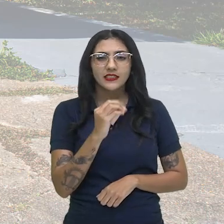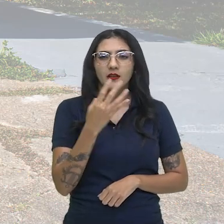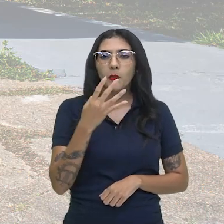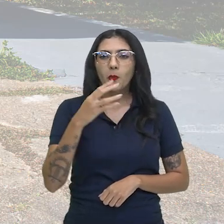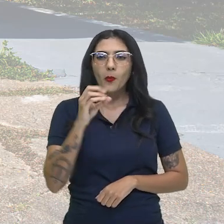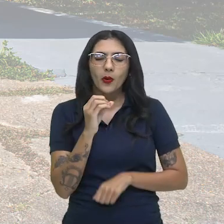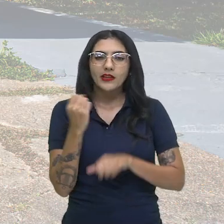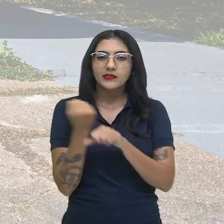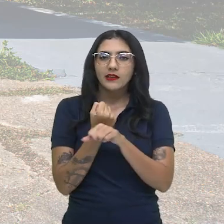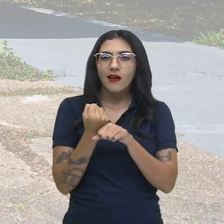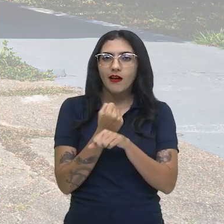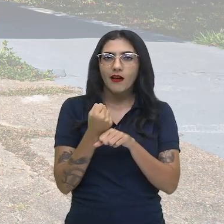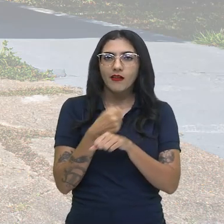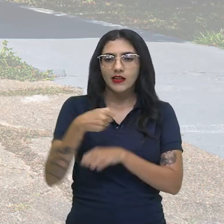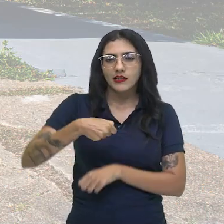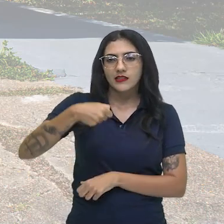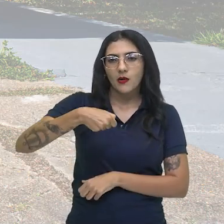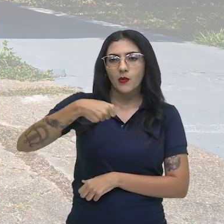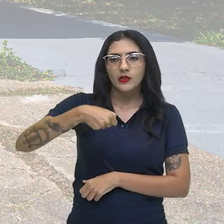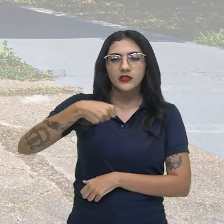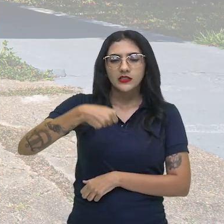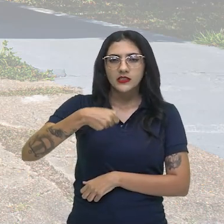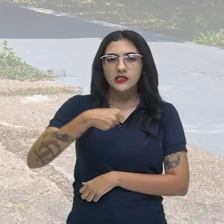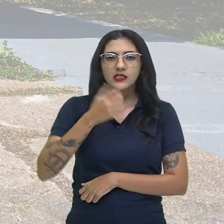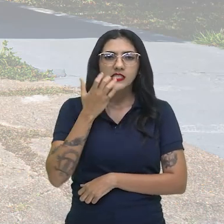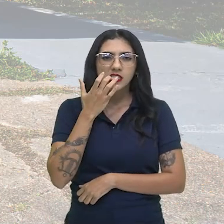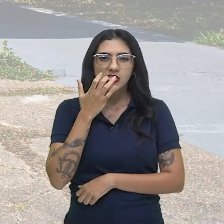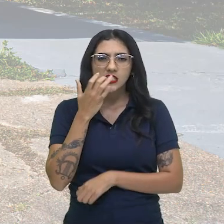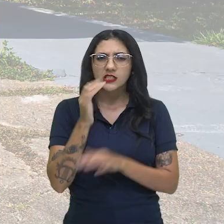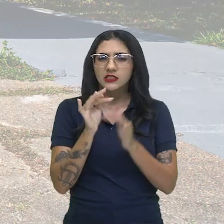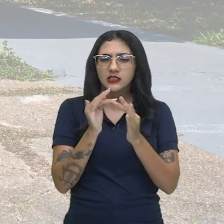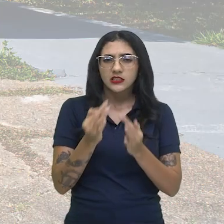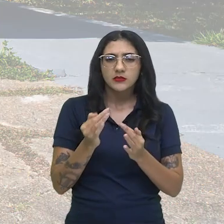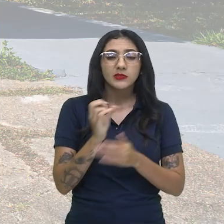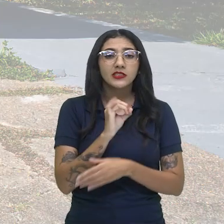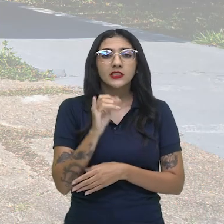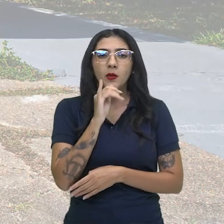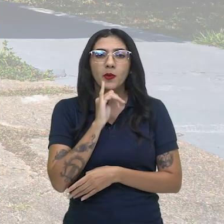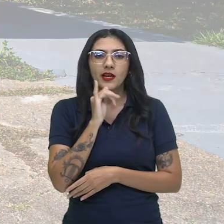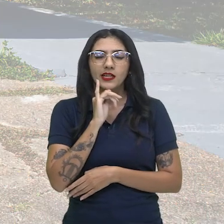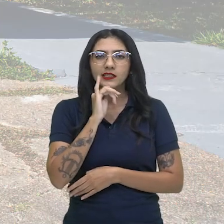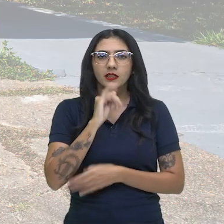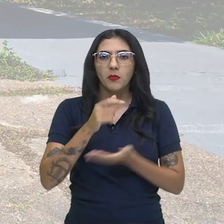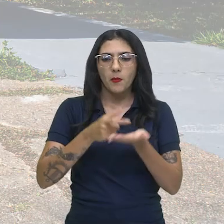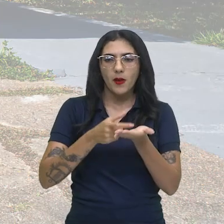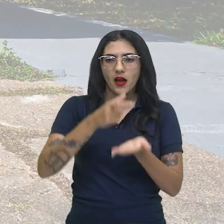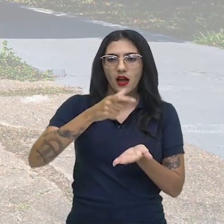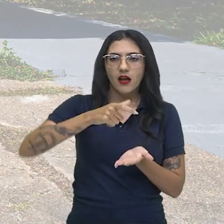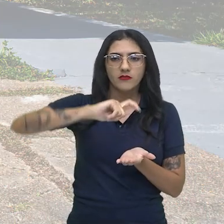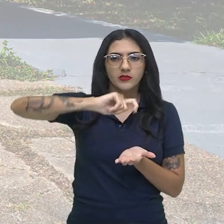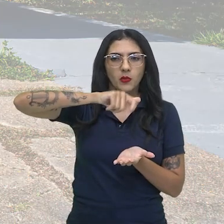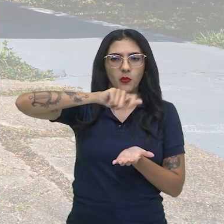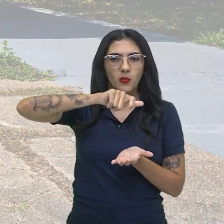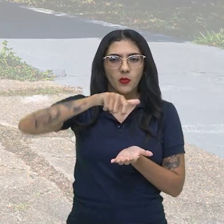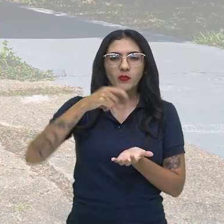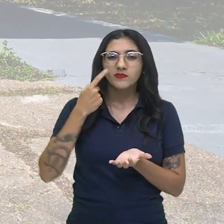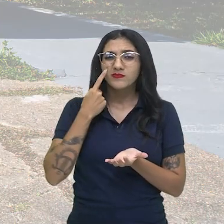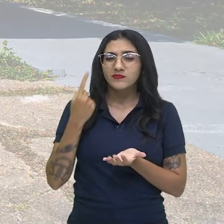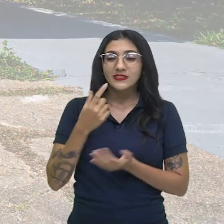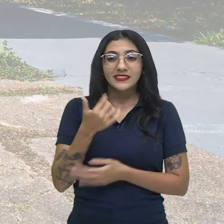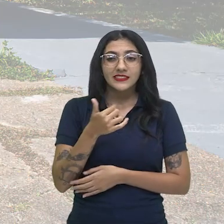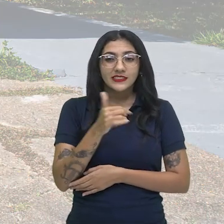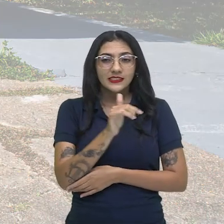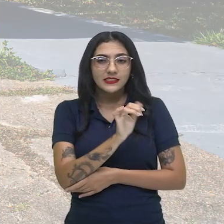aquela sacolinha simples, né, de plástico de 30 a 40 anos. Mas se, por exemplo, for uma garrafa de plástico como essa que tem aqui, já são